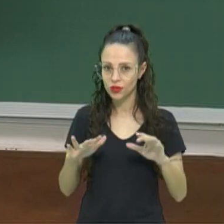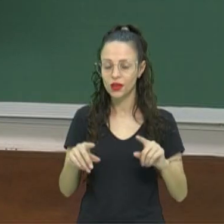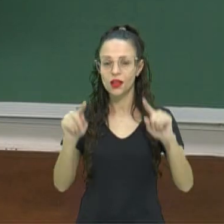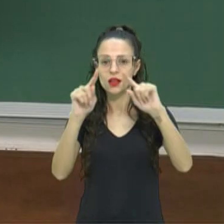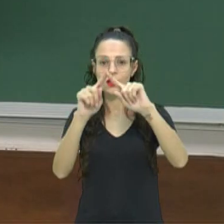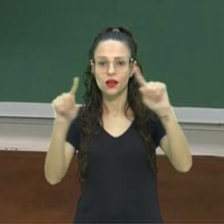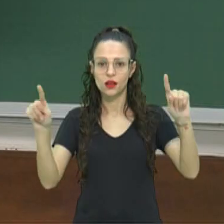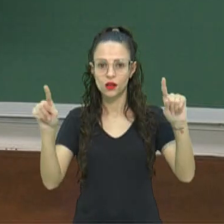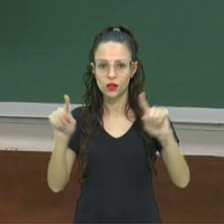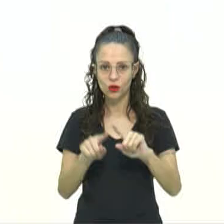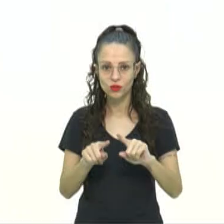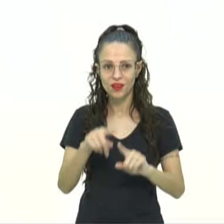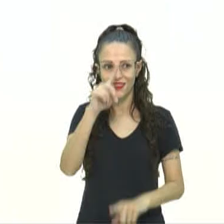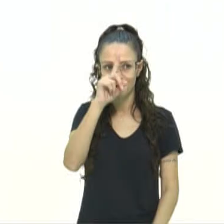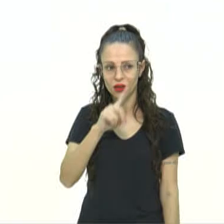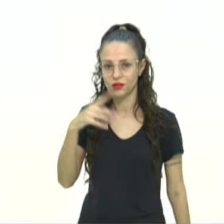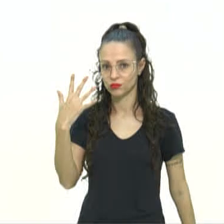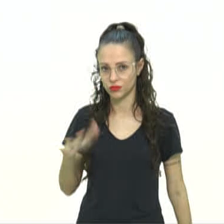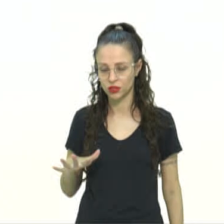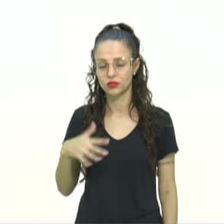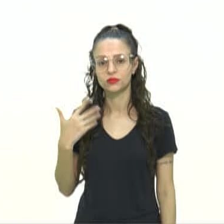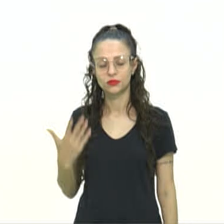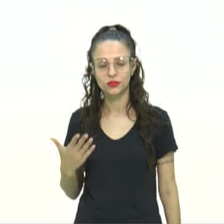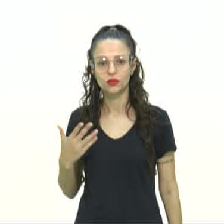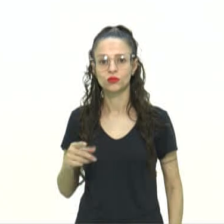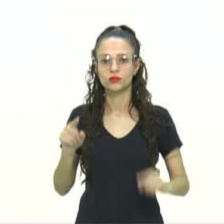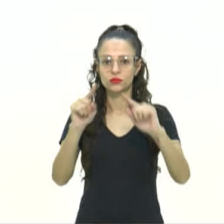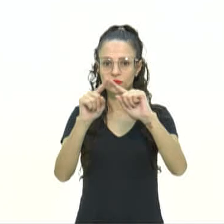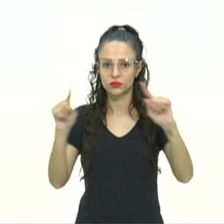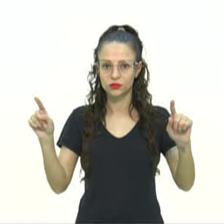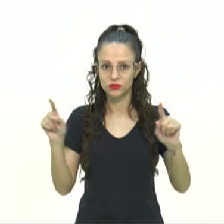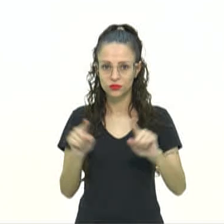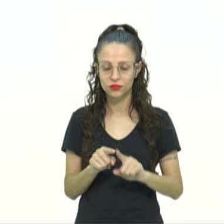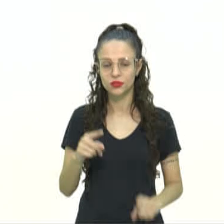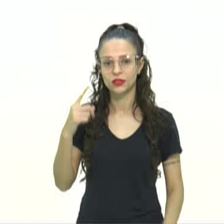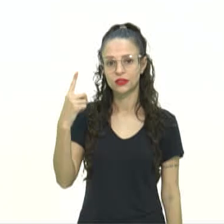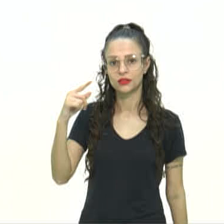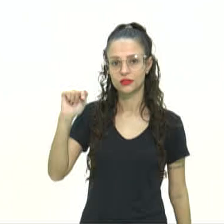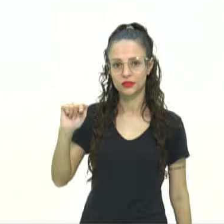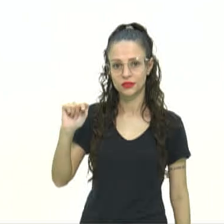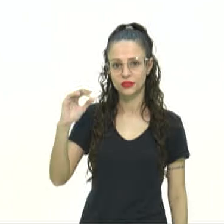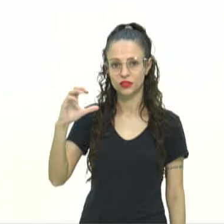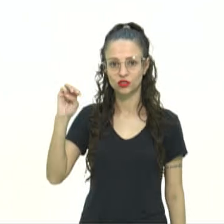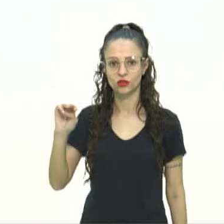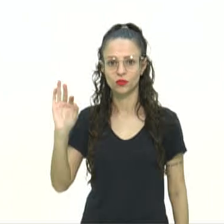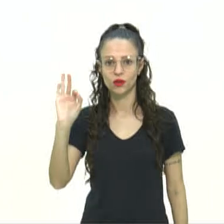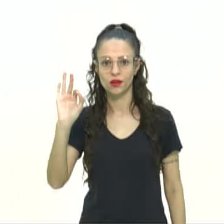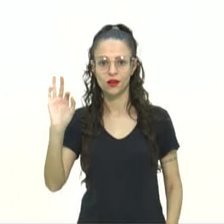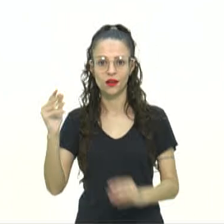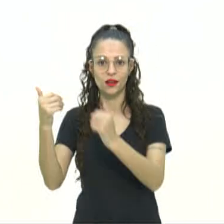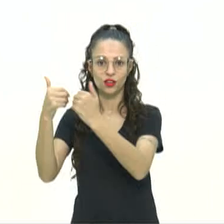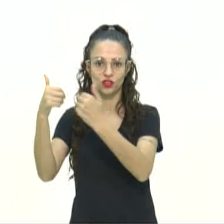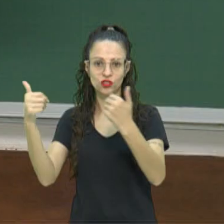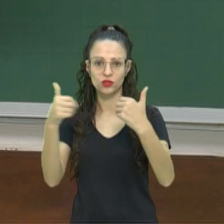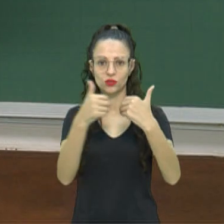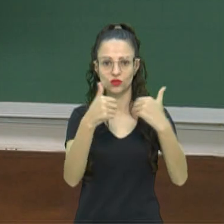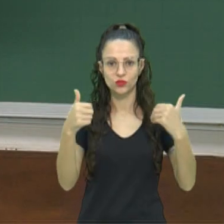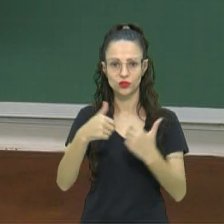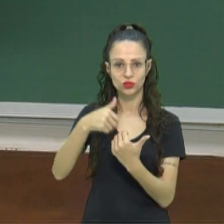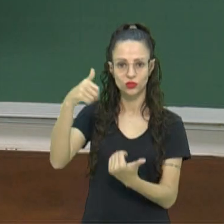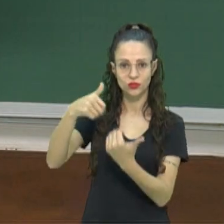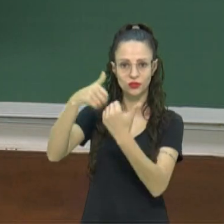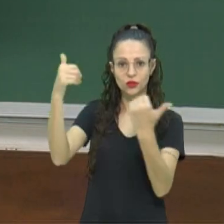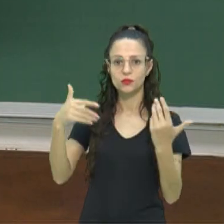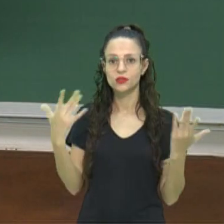que eu não quero. Então, o losango está a 17 centímetros de cada borda. Ou seja, para calcular a área